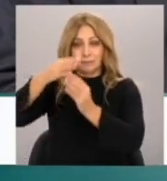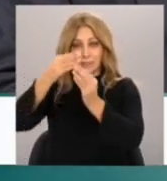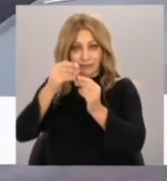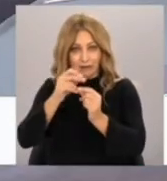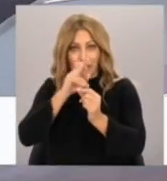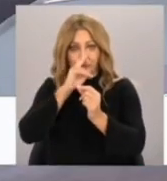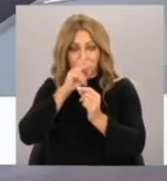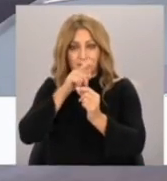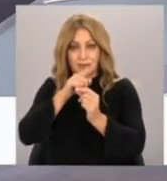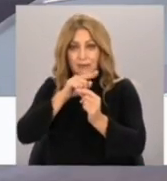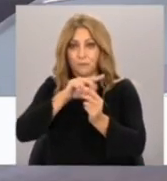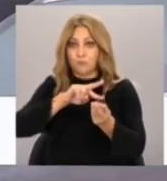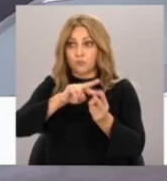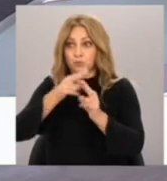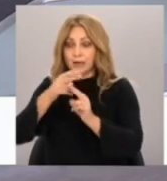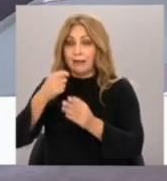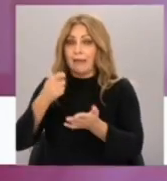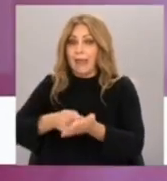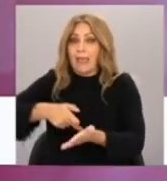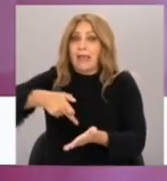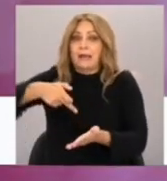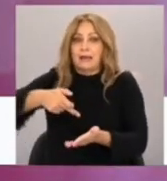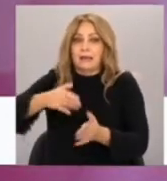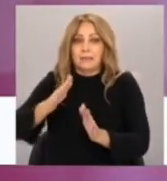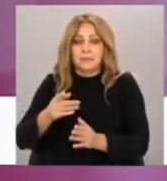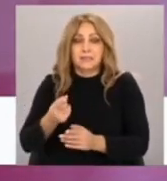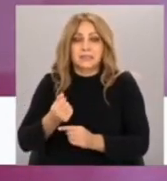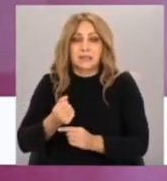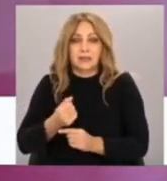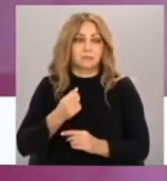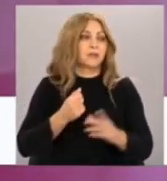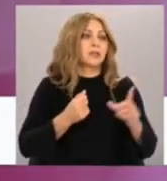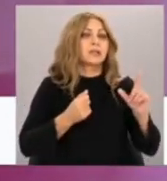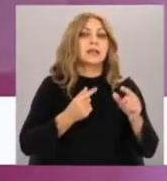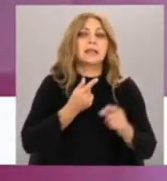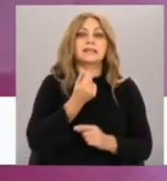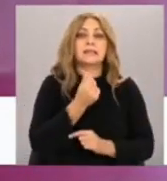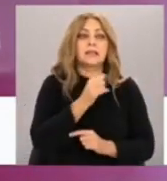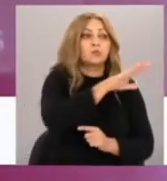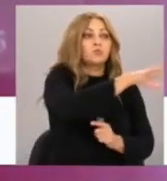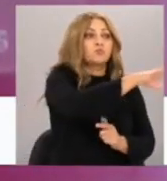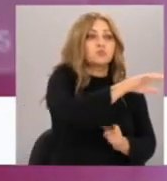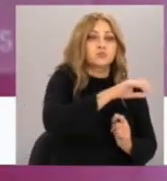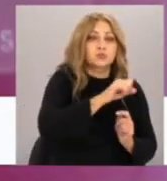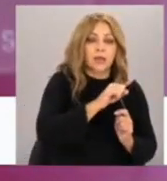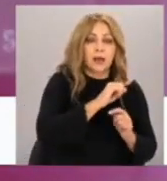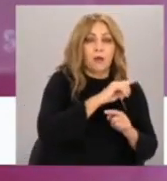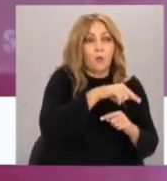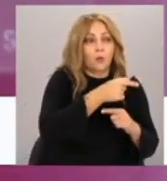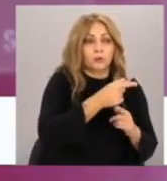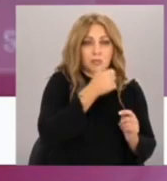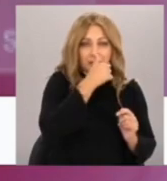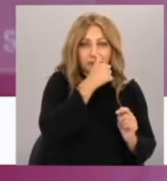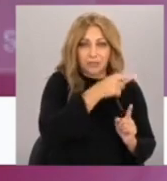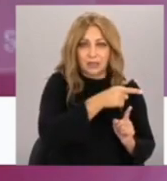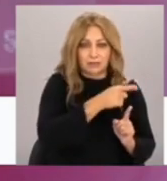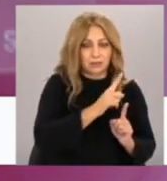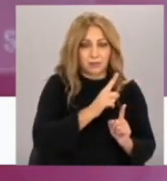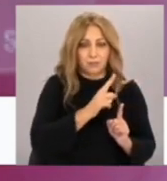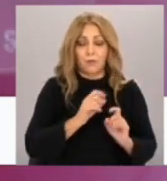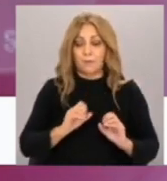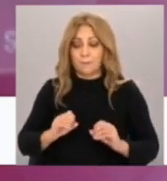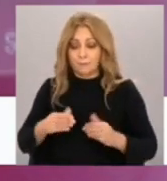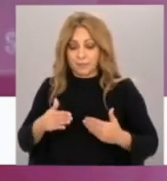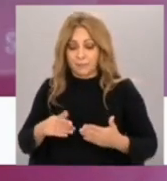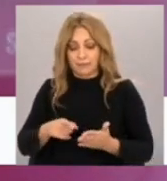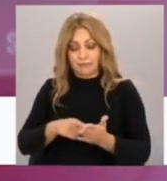localização São Carlos não precisamos recursos esses vamos desviar recursos para Essas atividades antes de e as necessidades básicas da